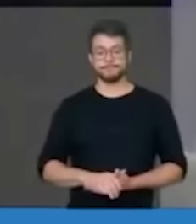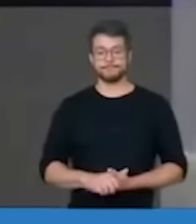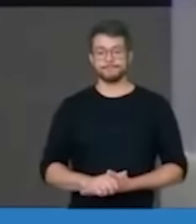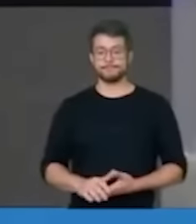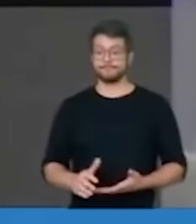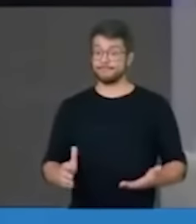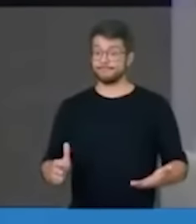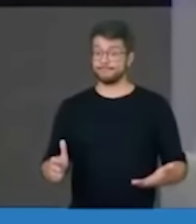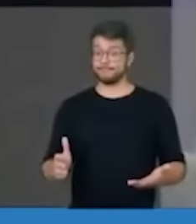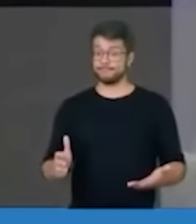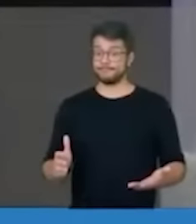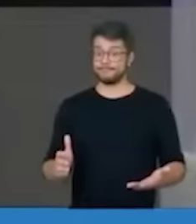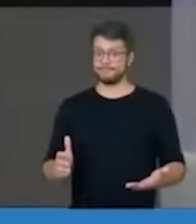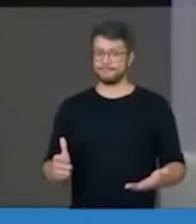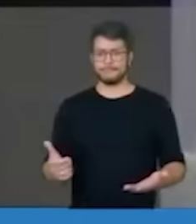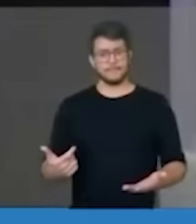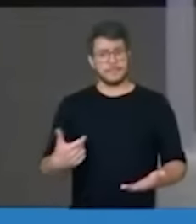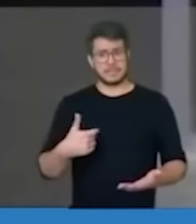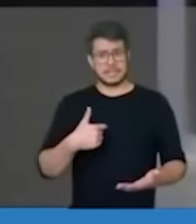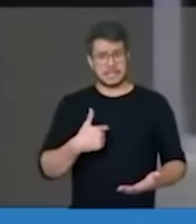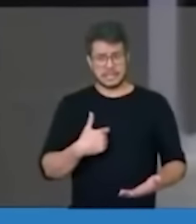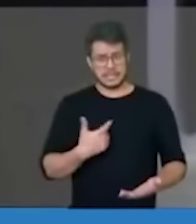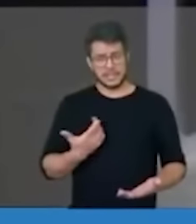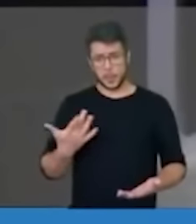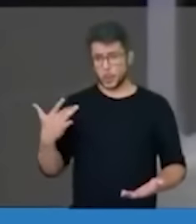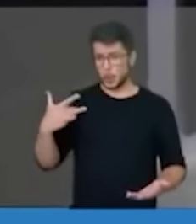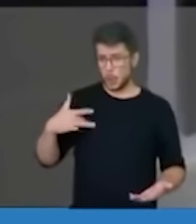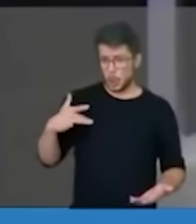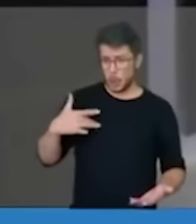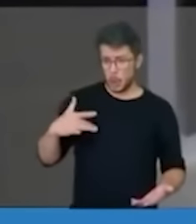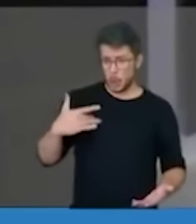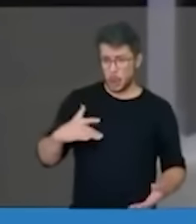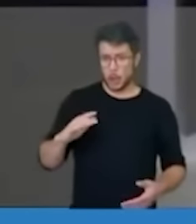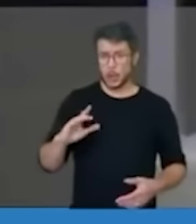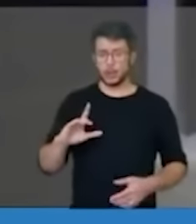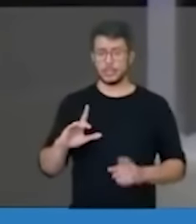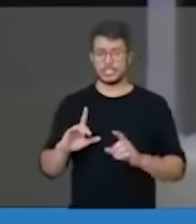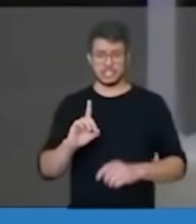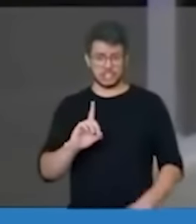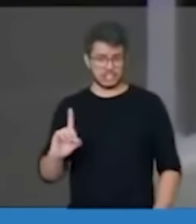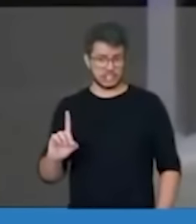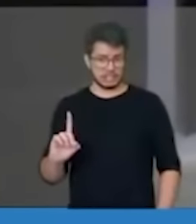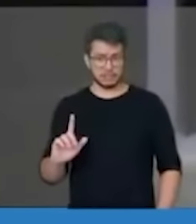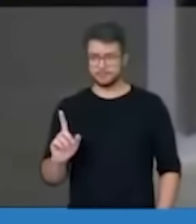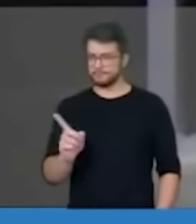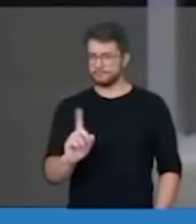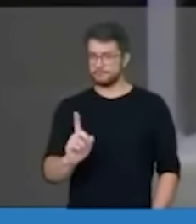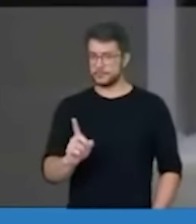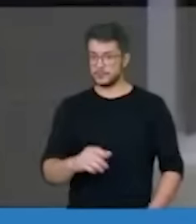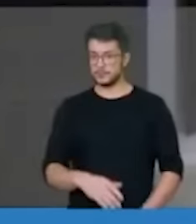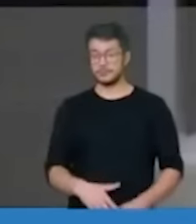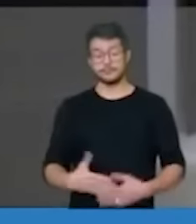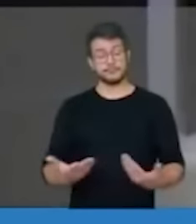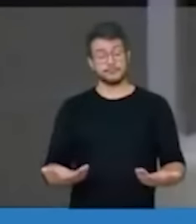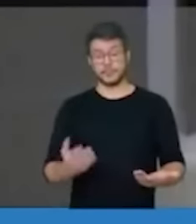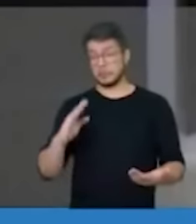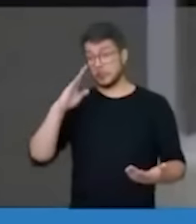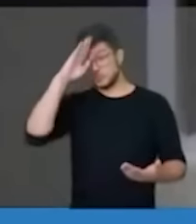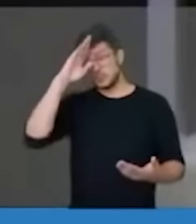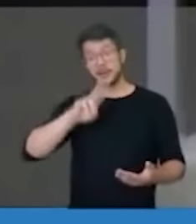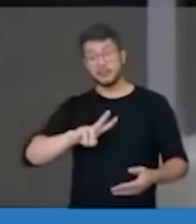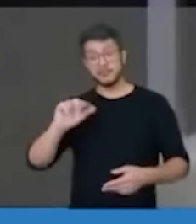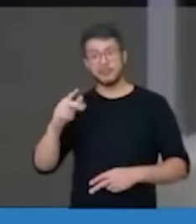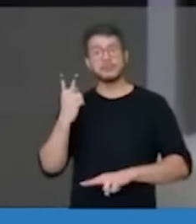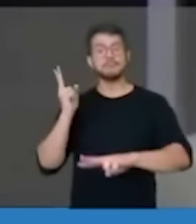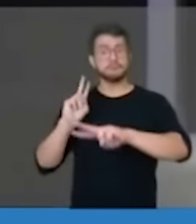Eu realmente não estou com dó de ninguém da extrema direita. Muito menos de Bolsonaro, que vai ser preso.